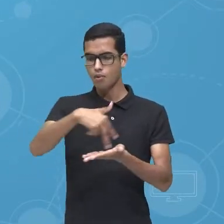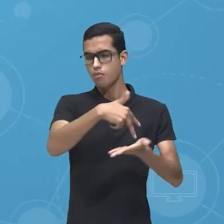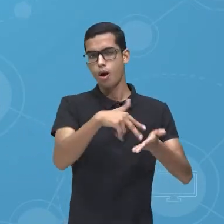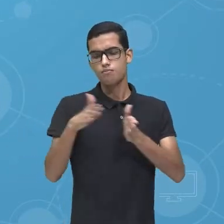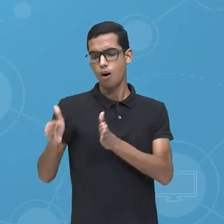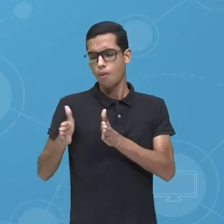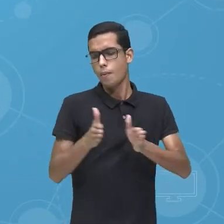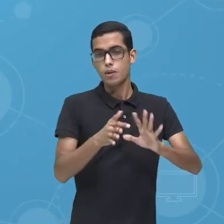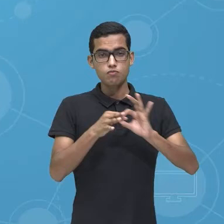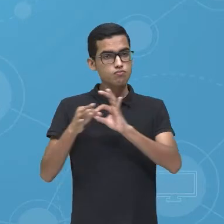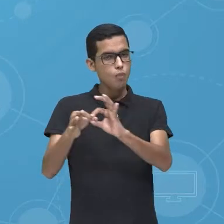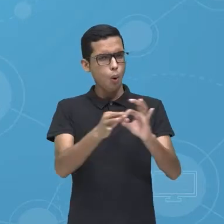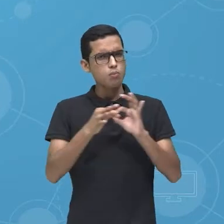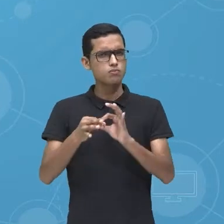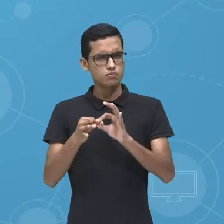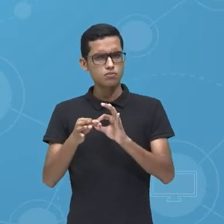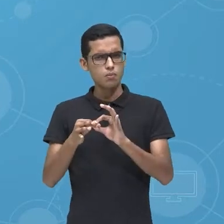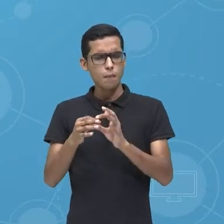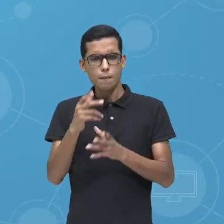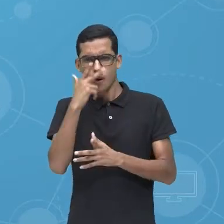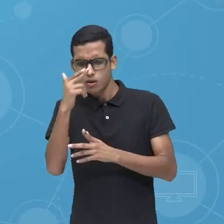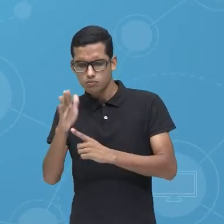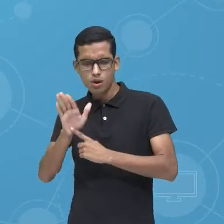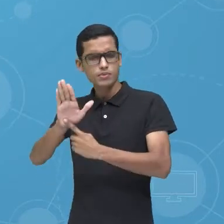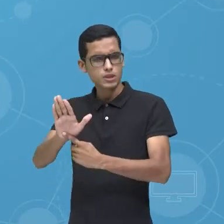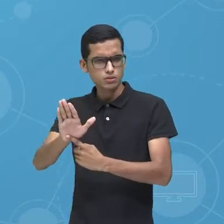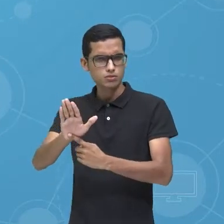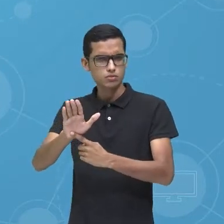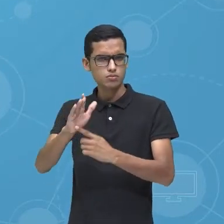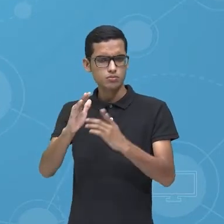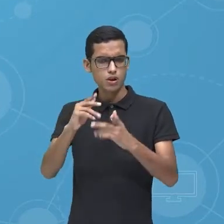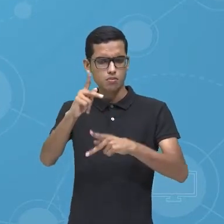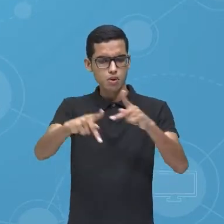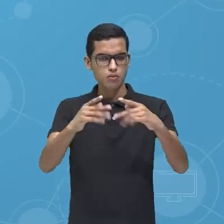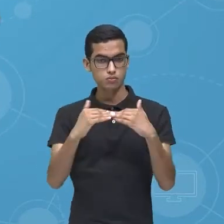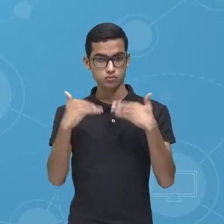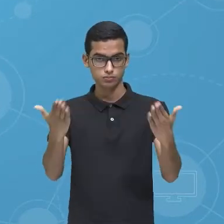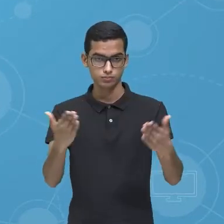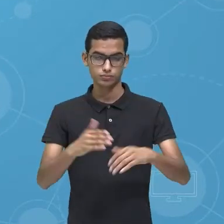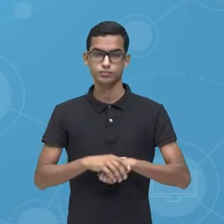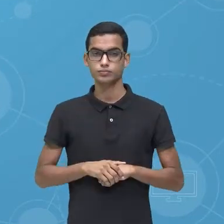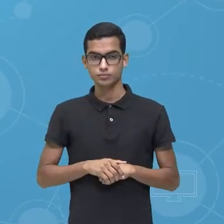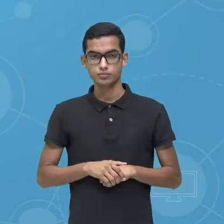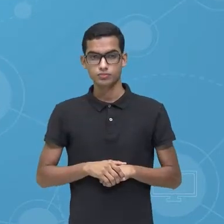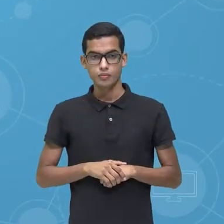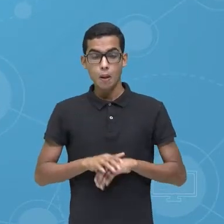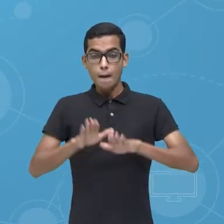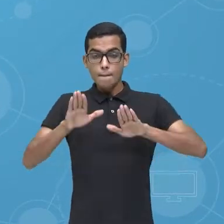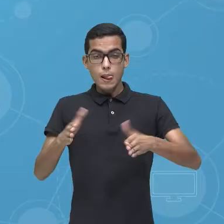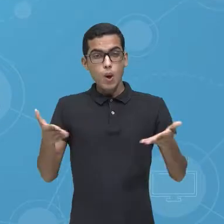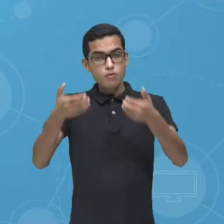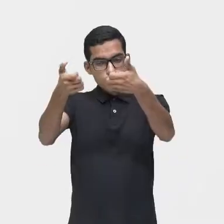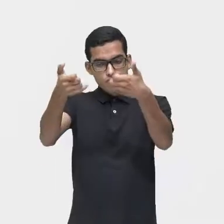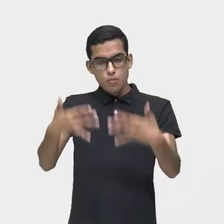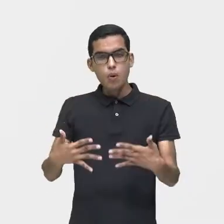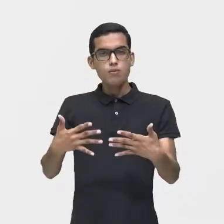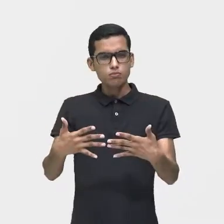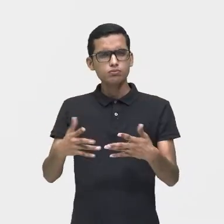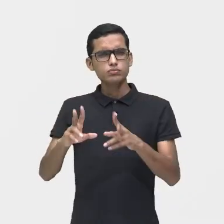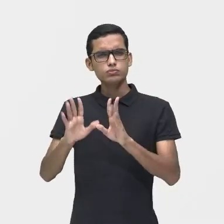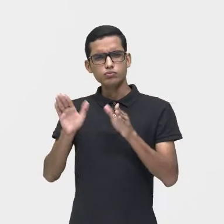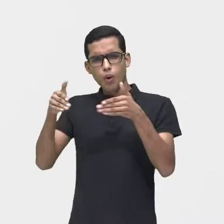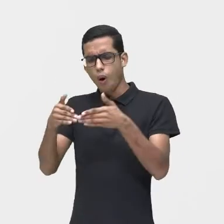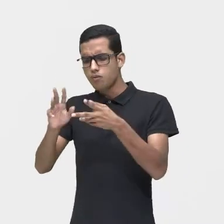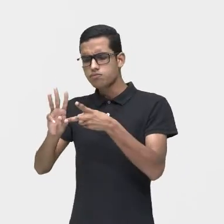junto. Era como se fosse uma apresentação para a sociedade, certo? Mas a gente vai falar aqui um pouco sobre as danças